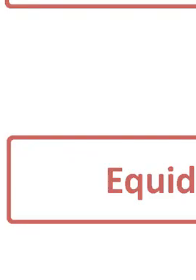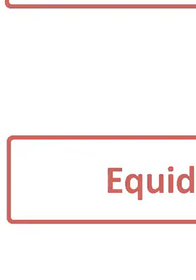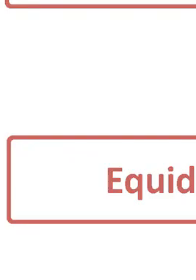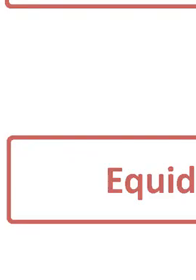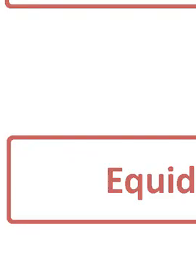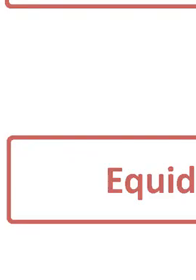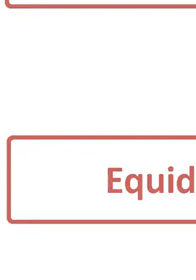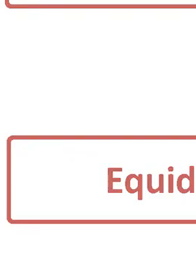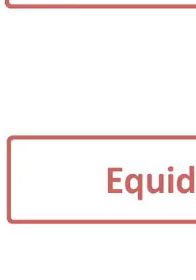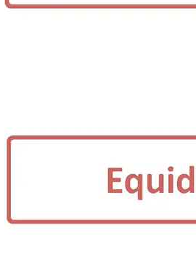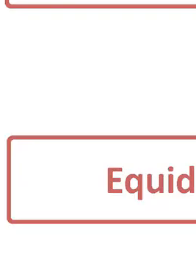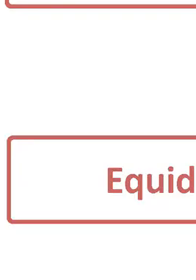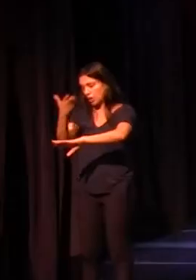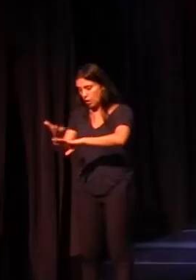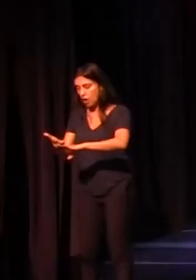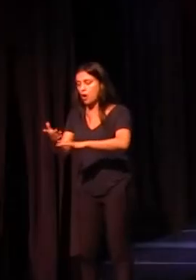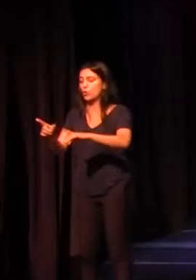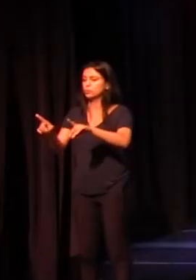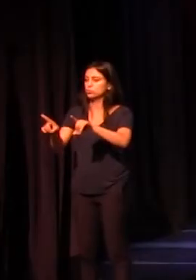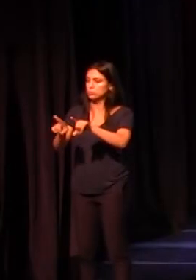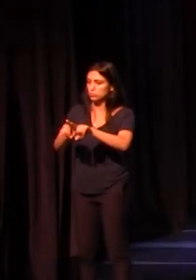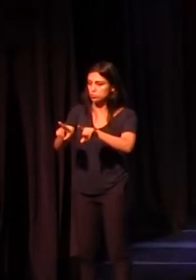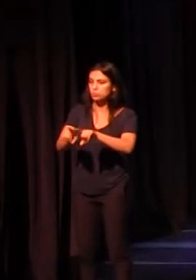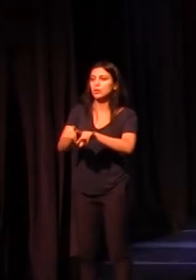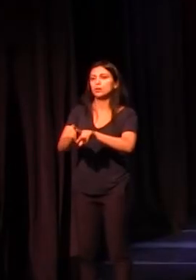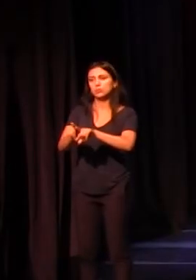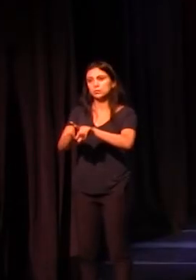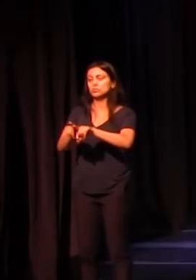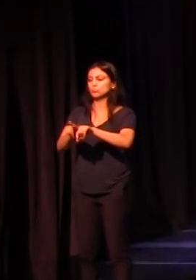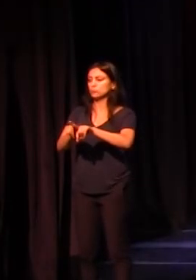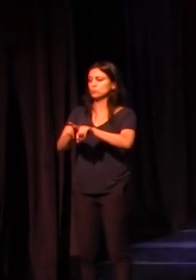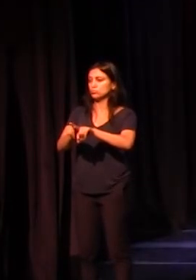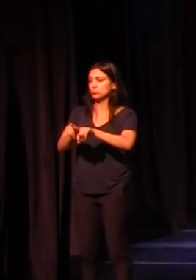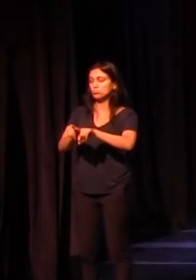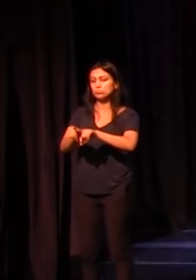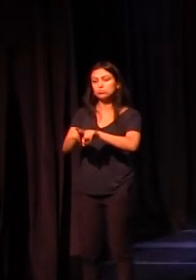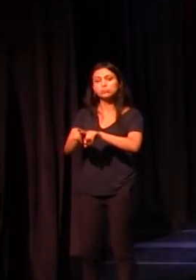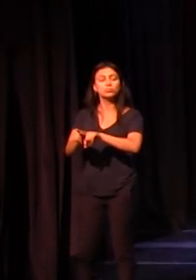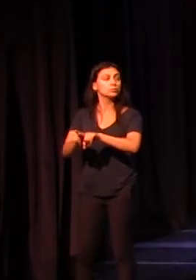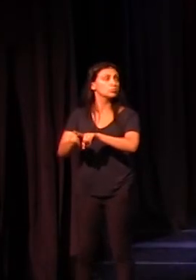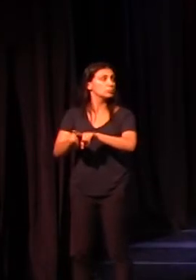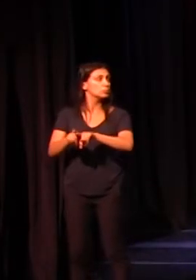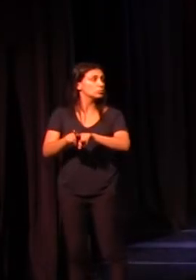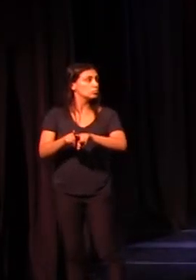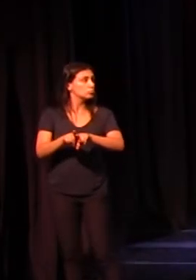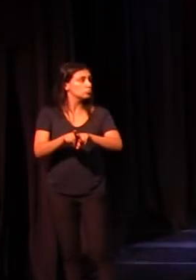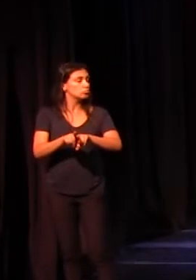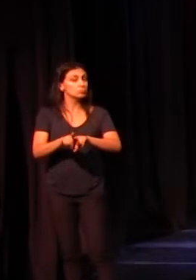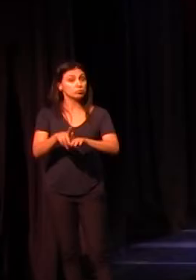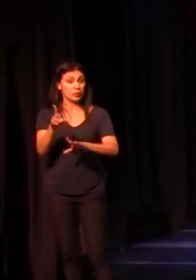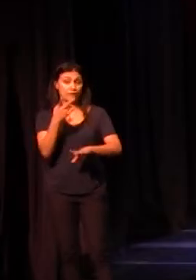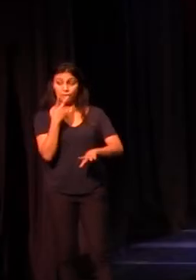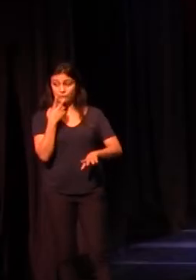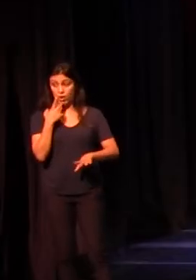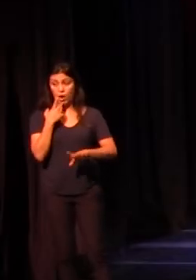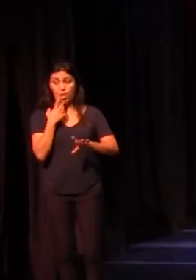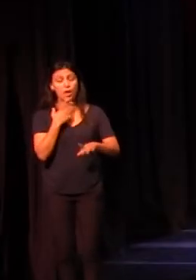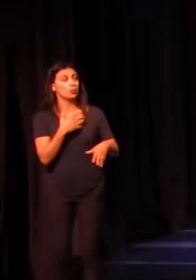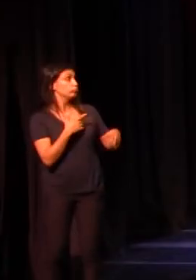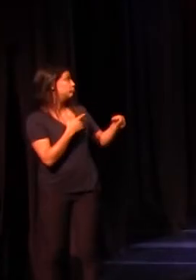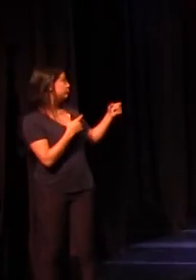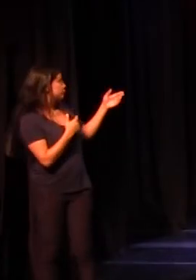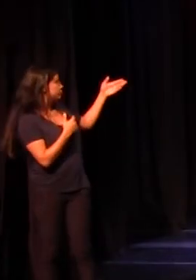aqui no desenvolvimento integral dos nossos estudantes. Vou falar um pouquinho de cada um deles, né? Aqui a gente tem a